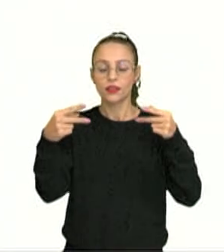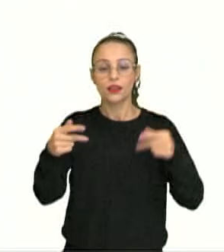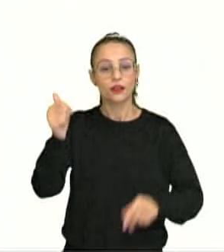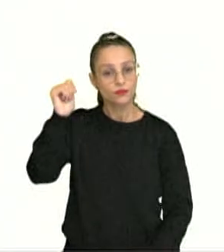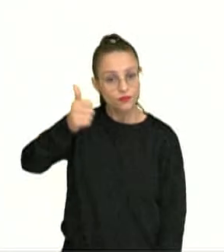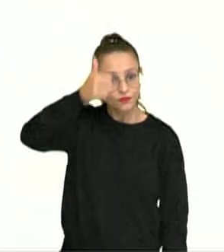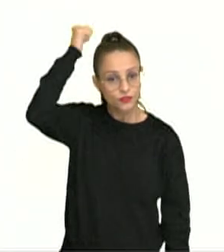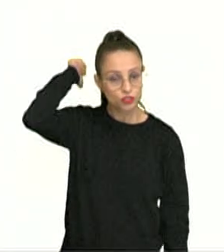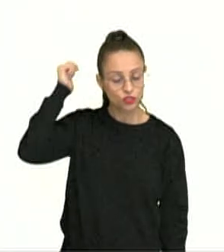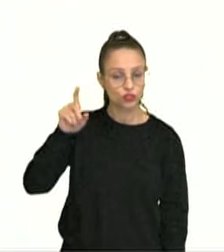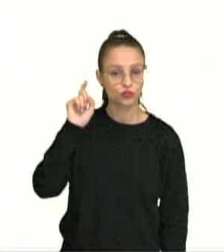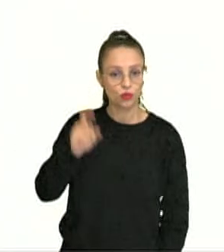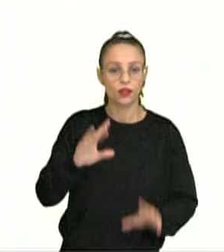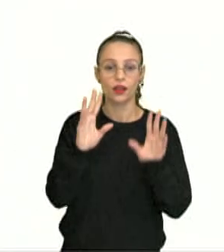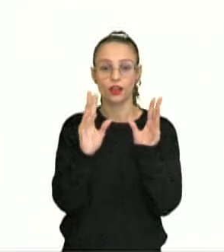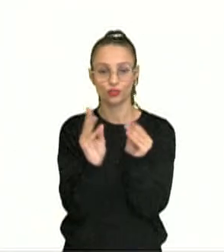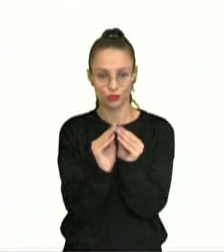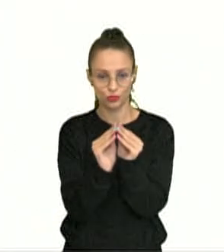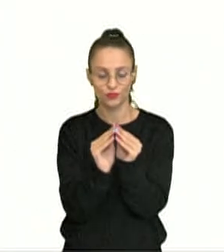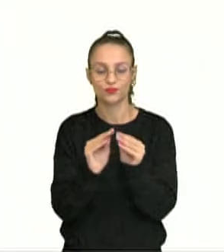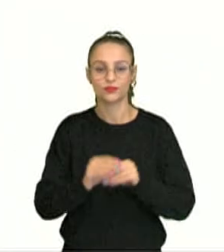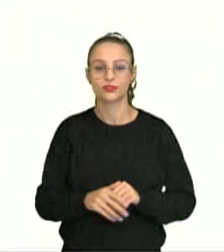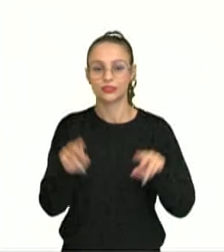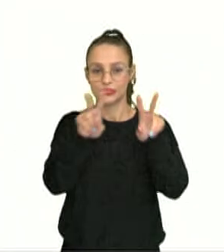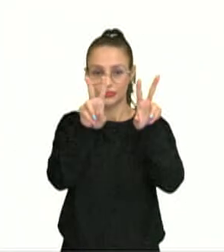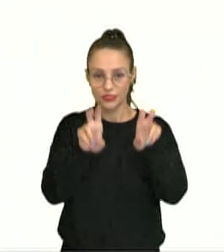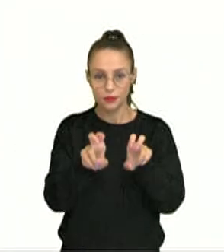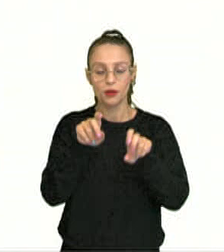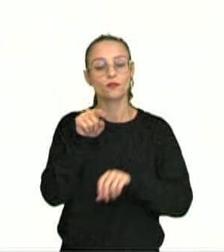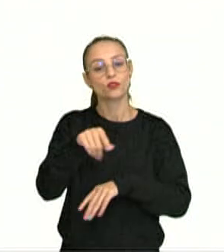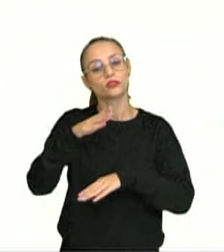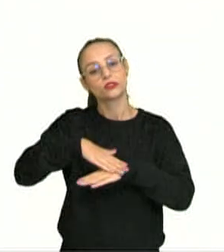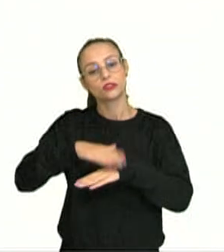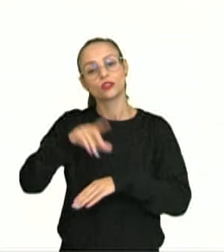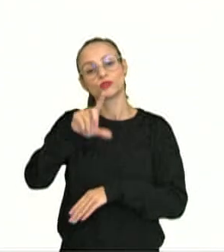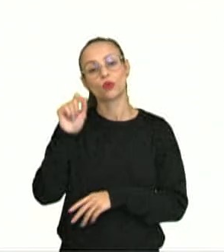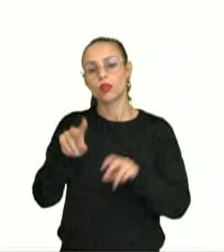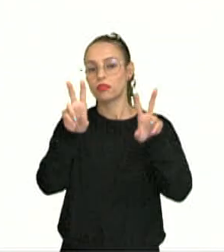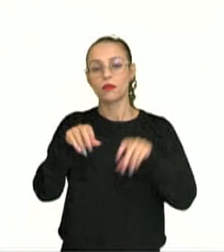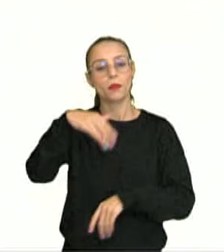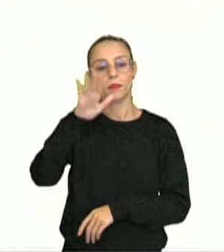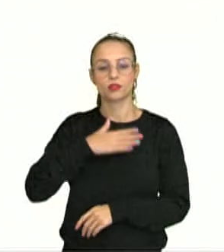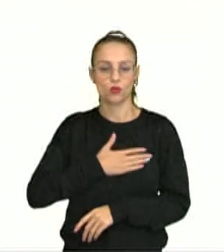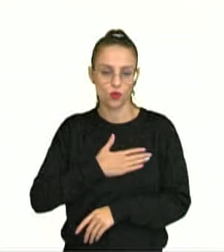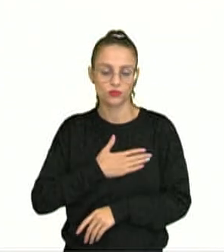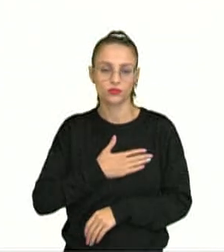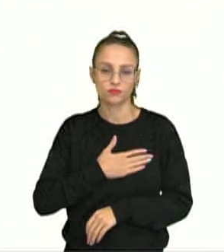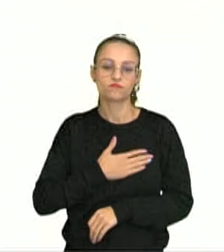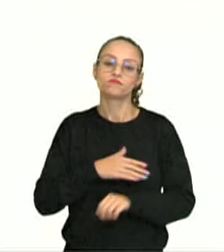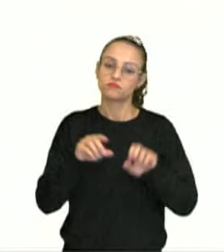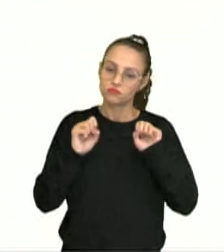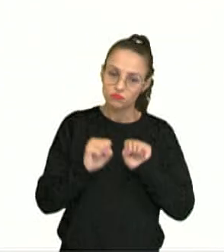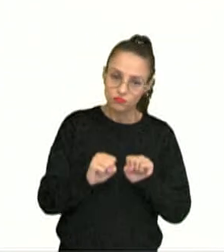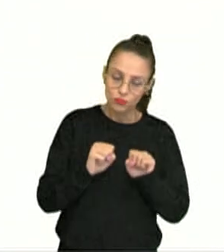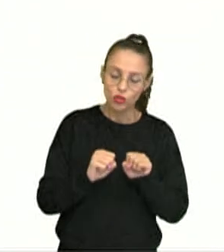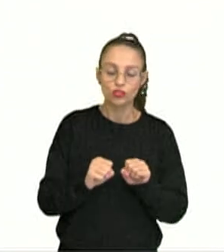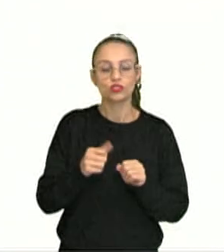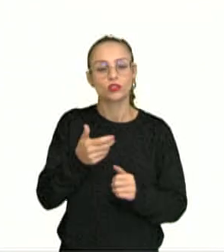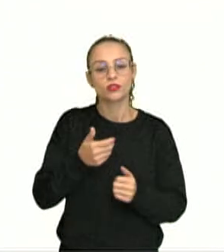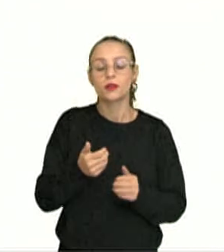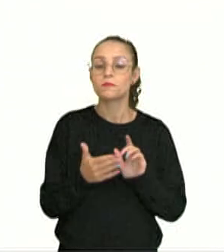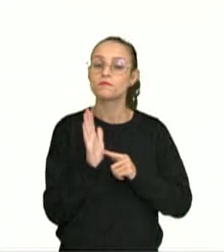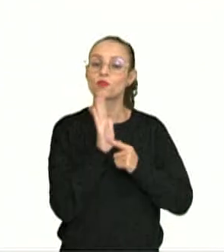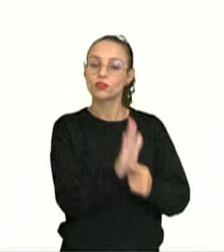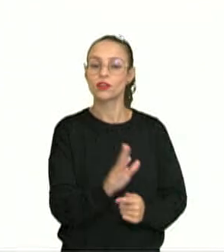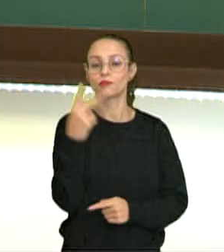vestibular. Resumo. Tema. Você escolhe o tema que mais gostar. E aí você pode compartilhar com o